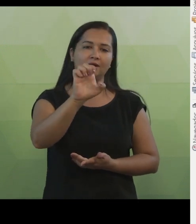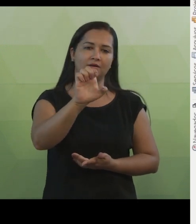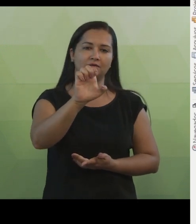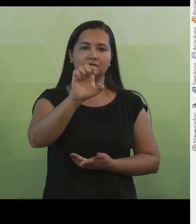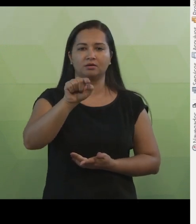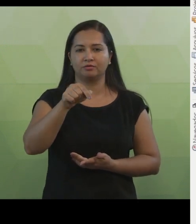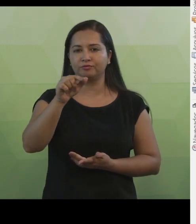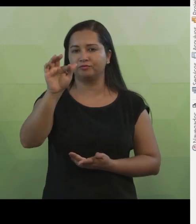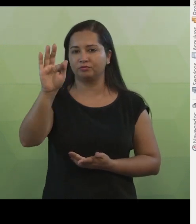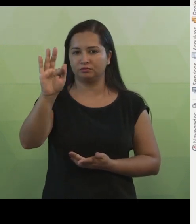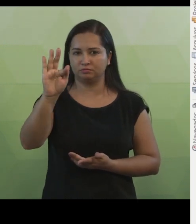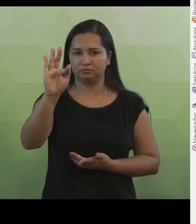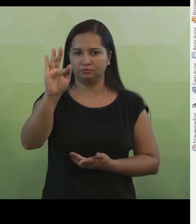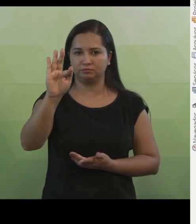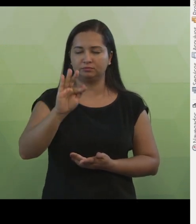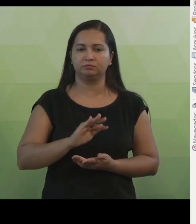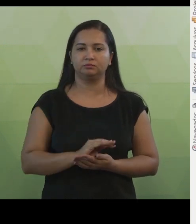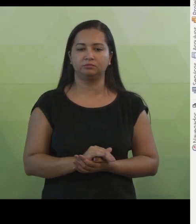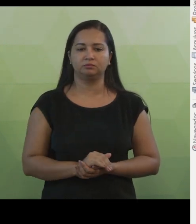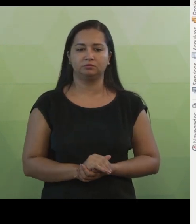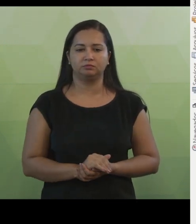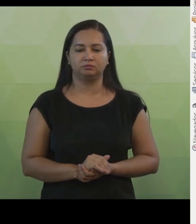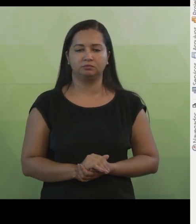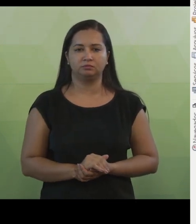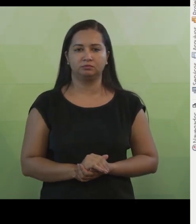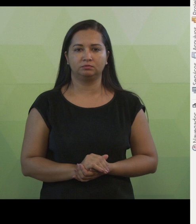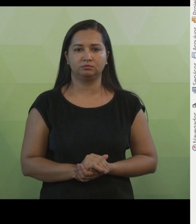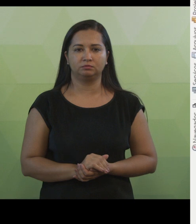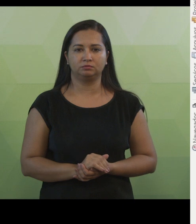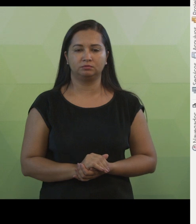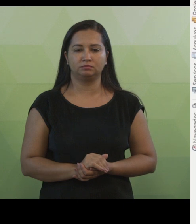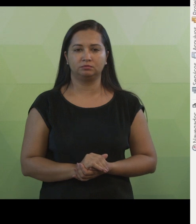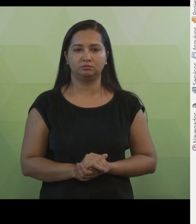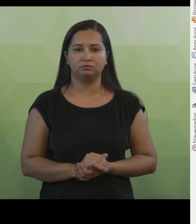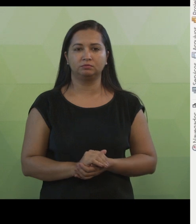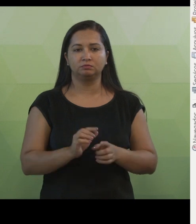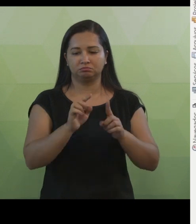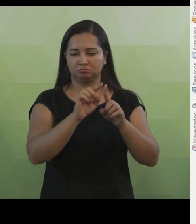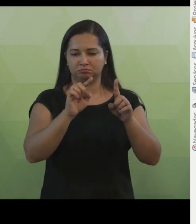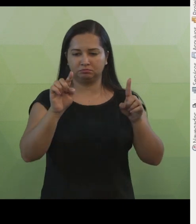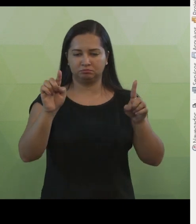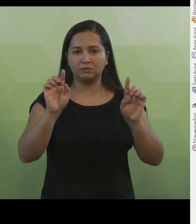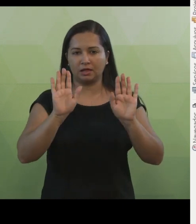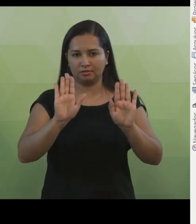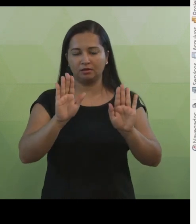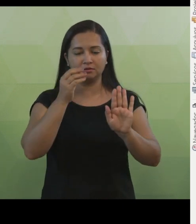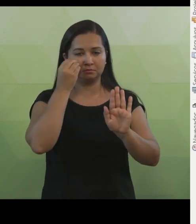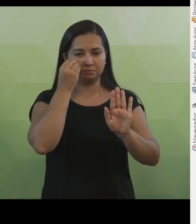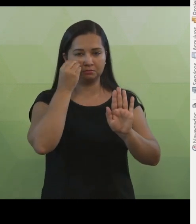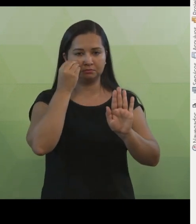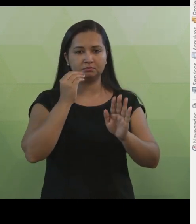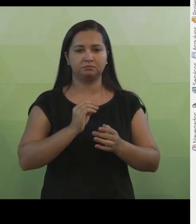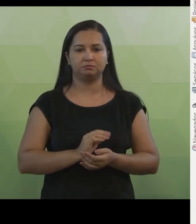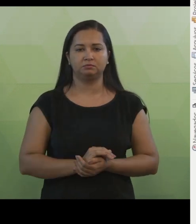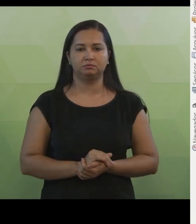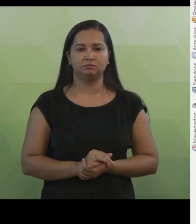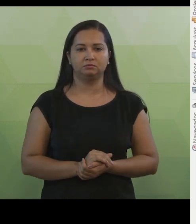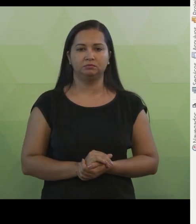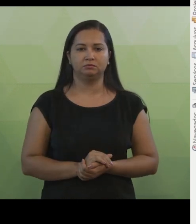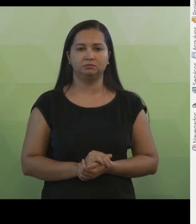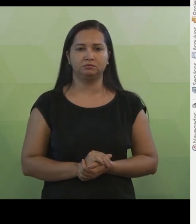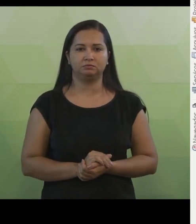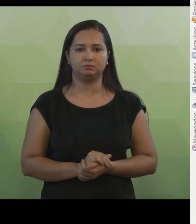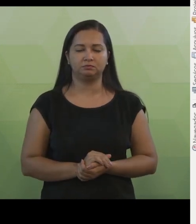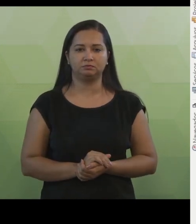mais um tipo de variável do tipo double. com